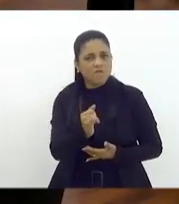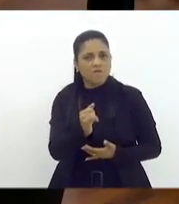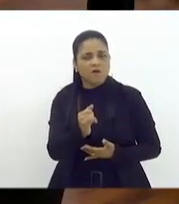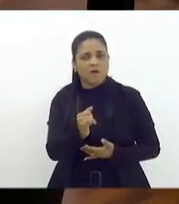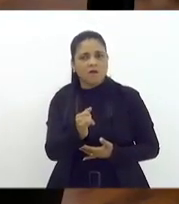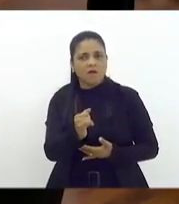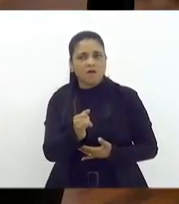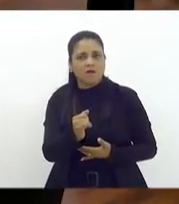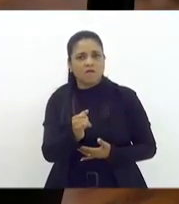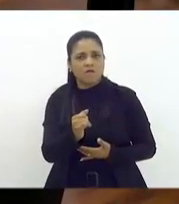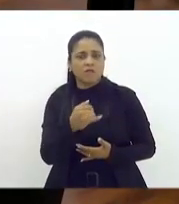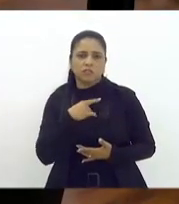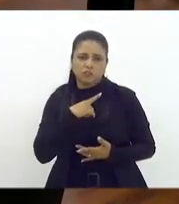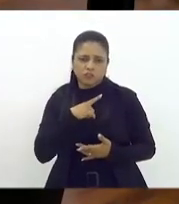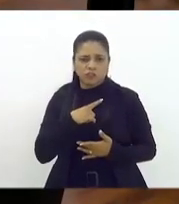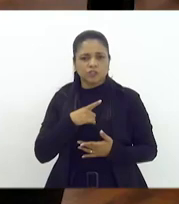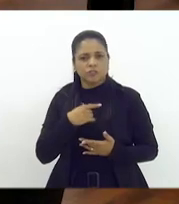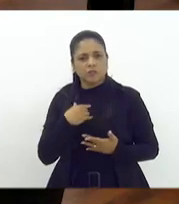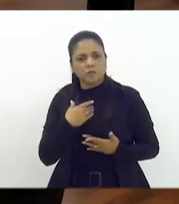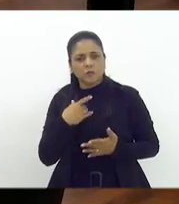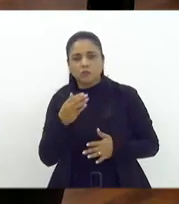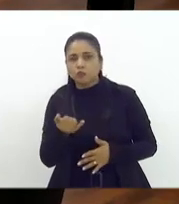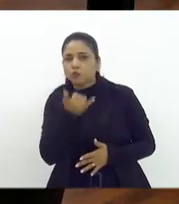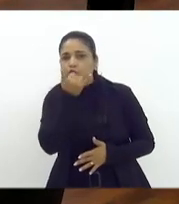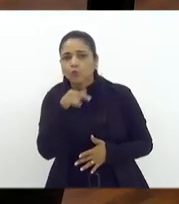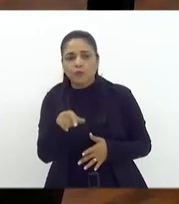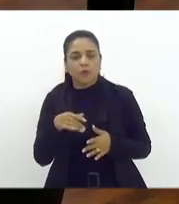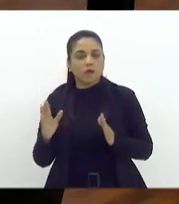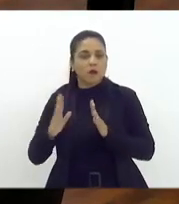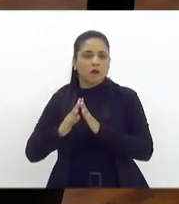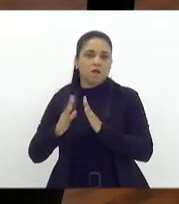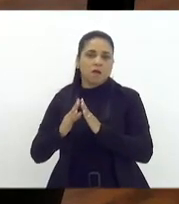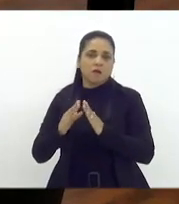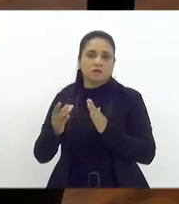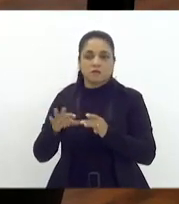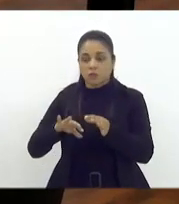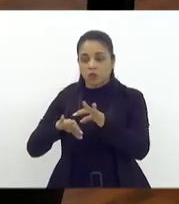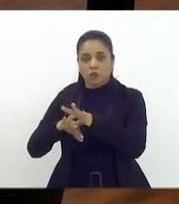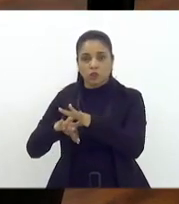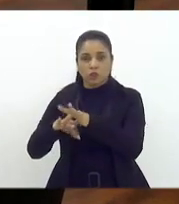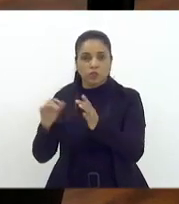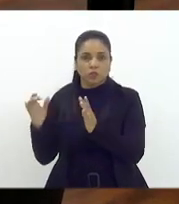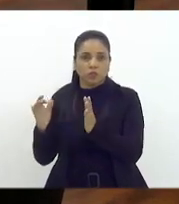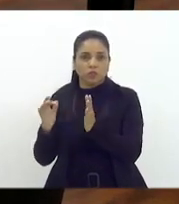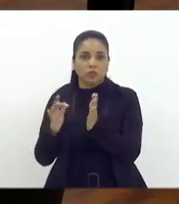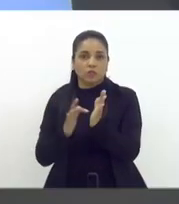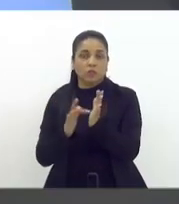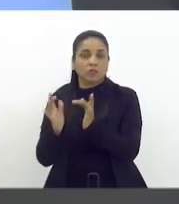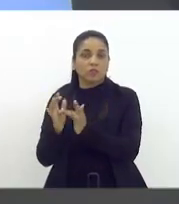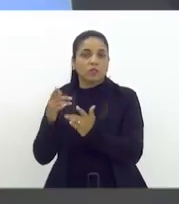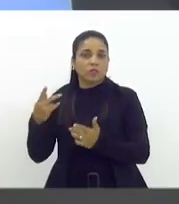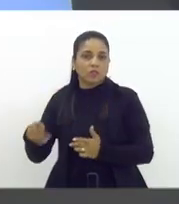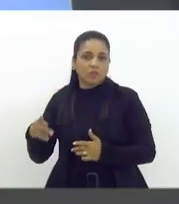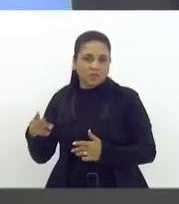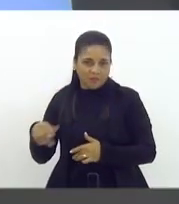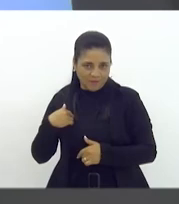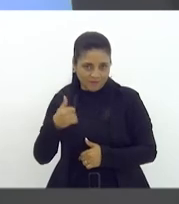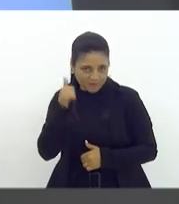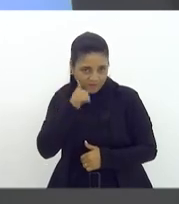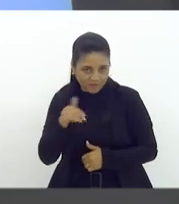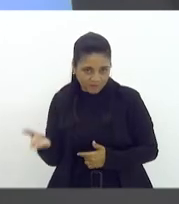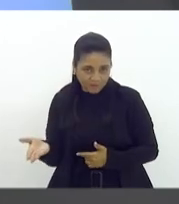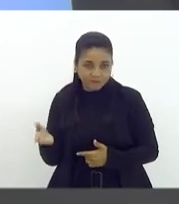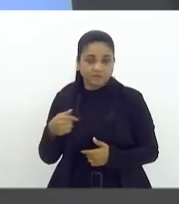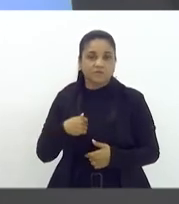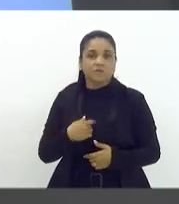né que ele estava inclusive na casa da noiva Quando os estudos teriam acontecido ele foi reconhecido Então por várias